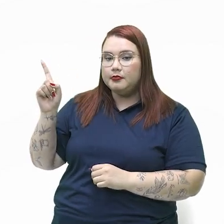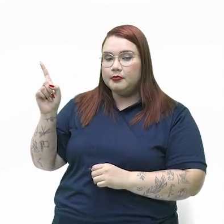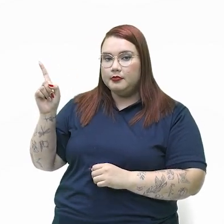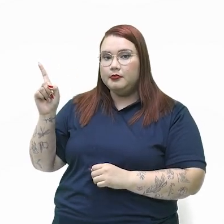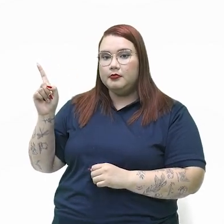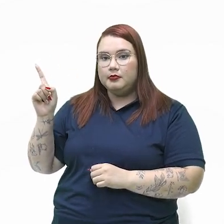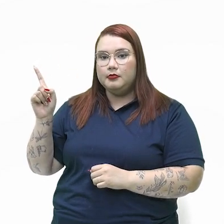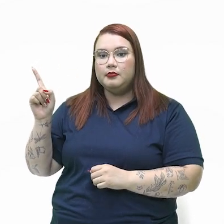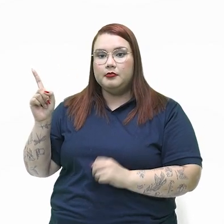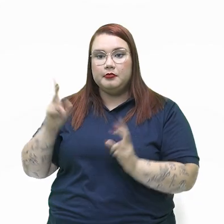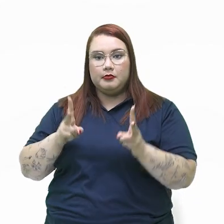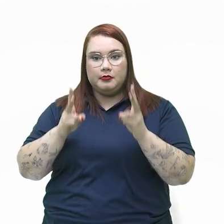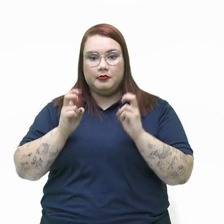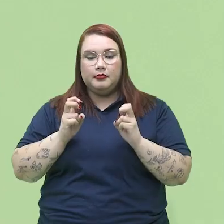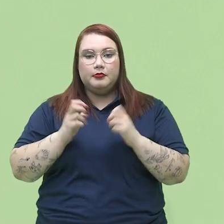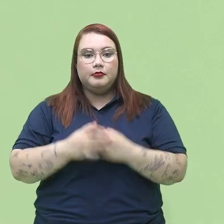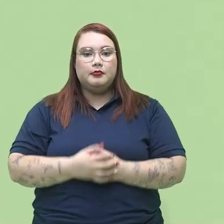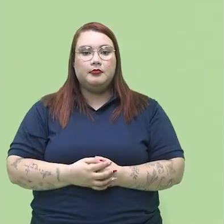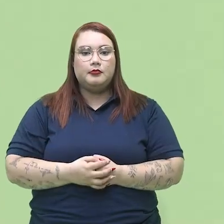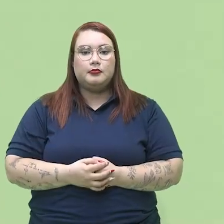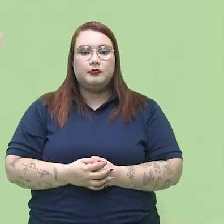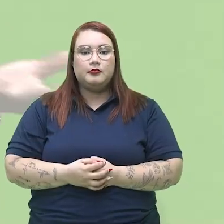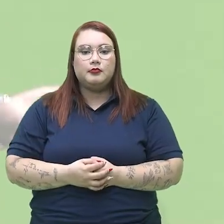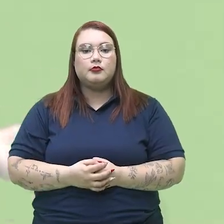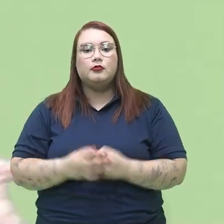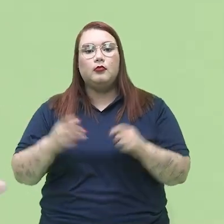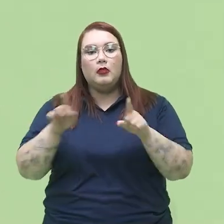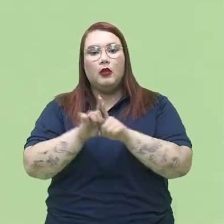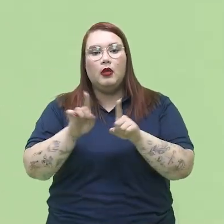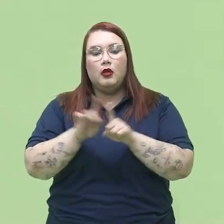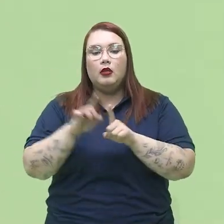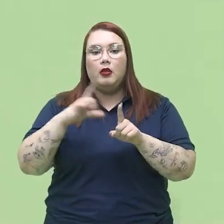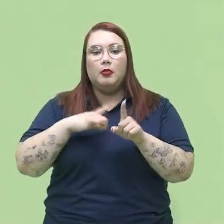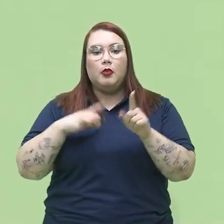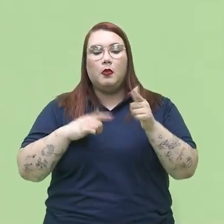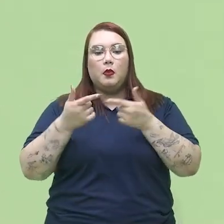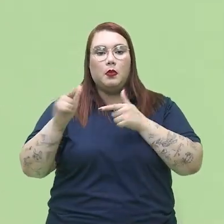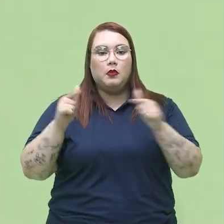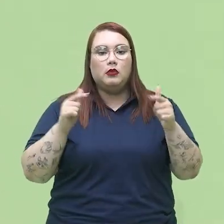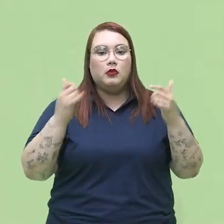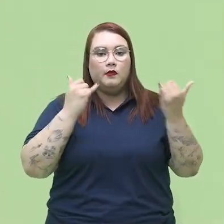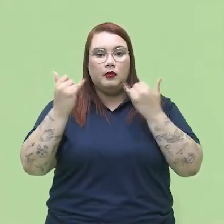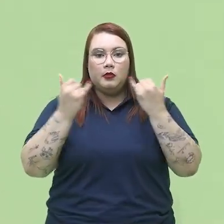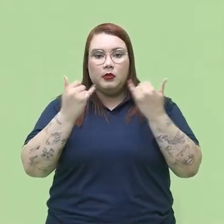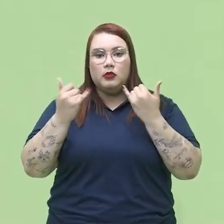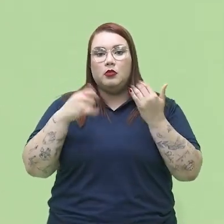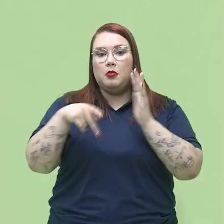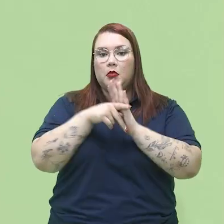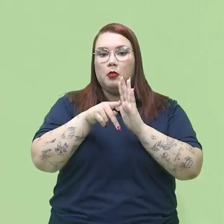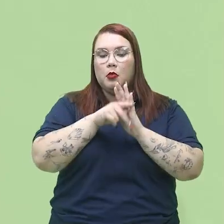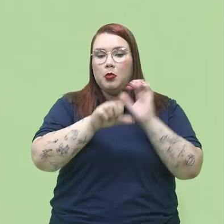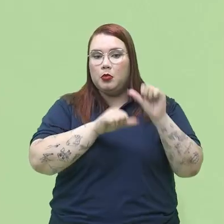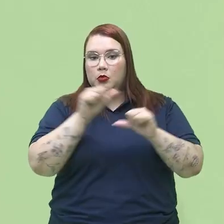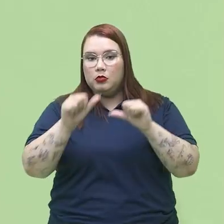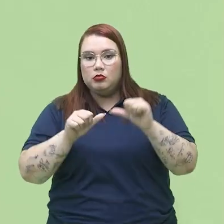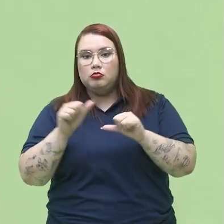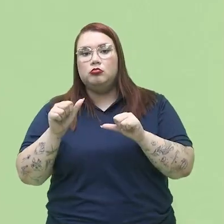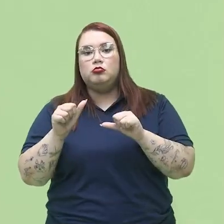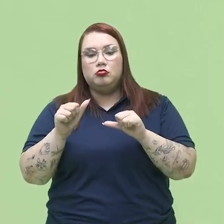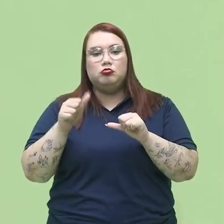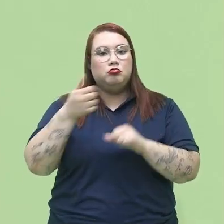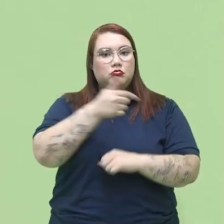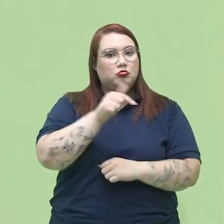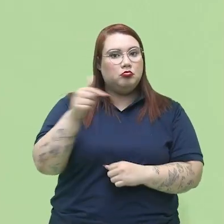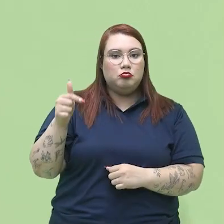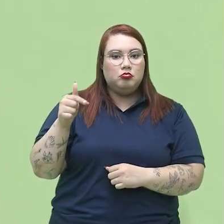podem visualizar no esquema. Temos casos especiais de anomalias, mas que não vão